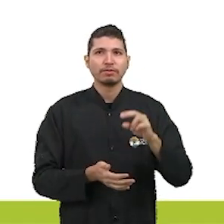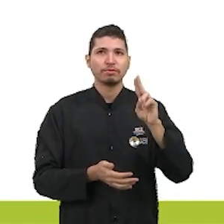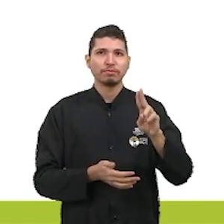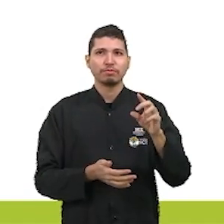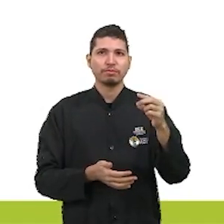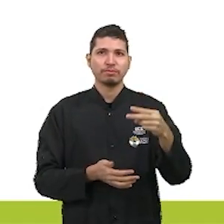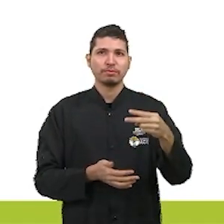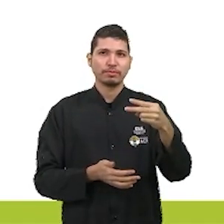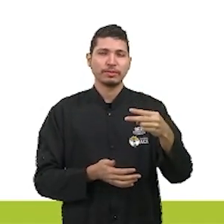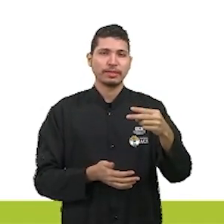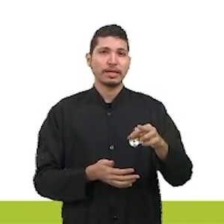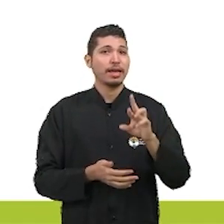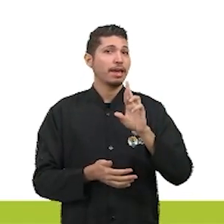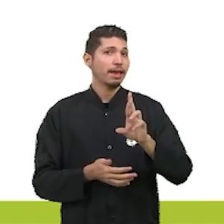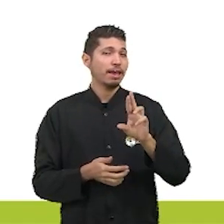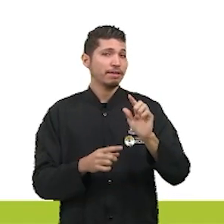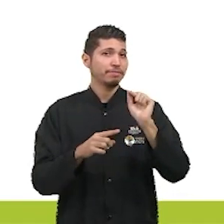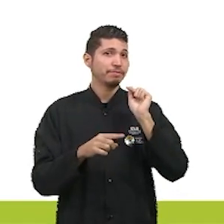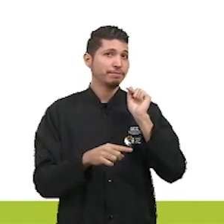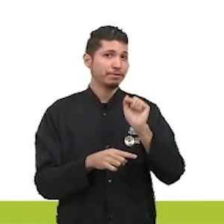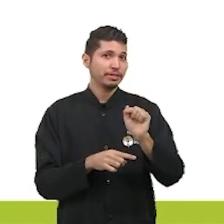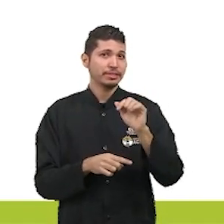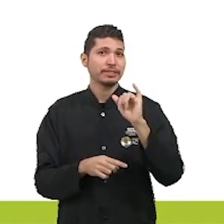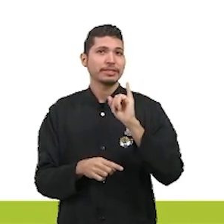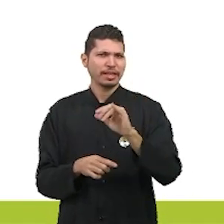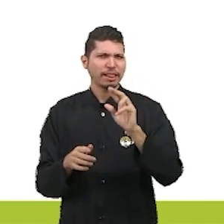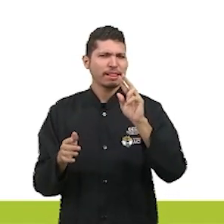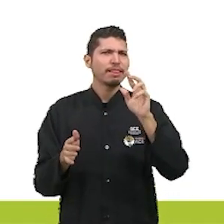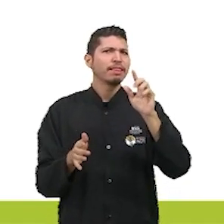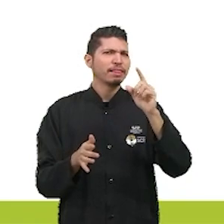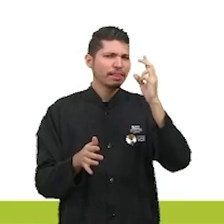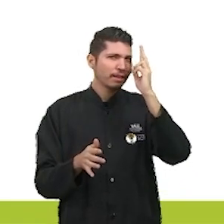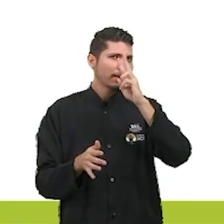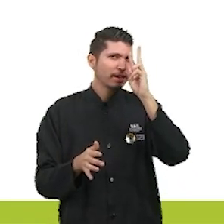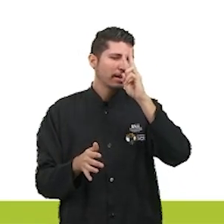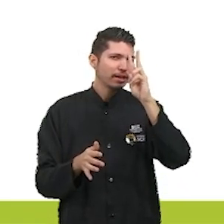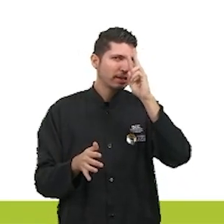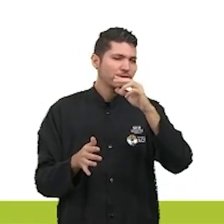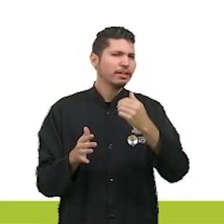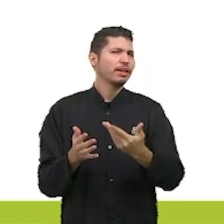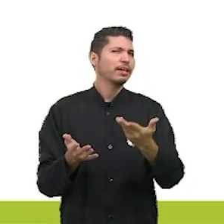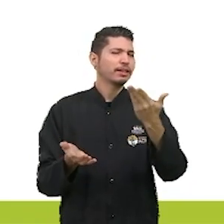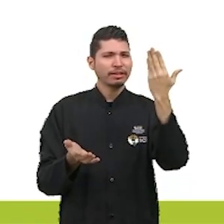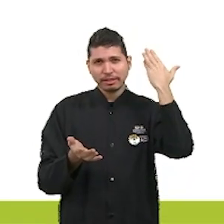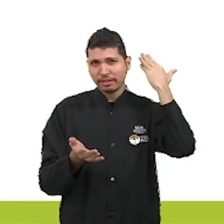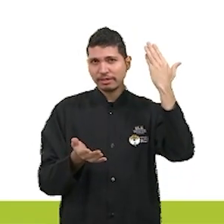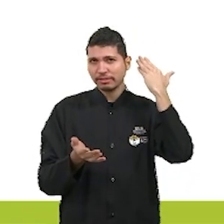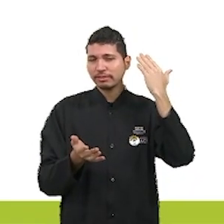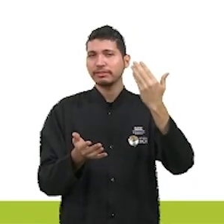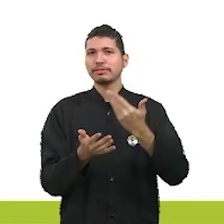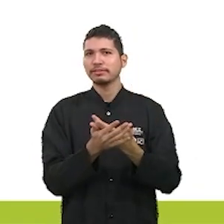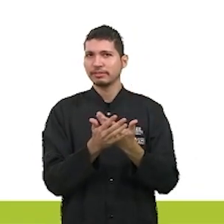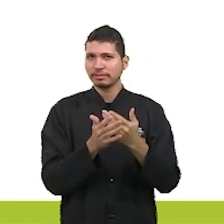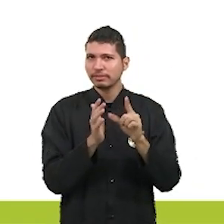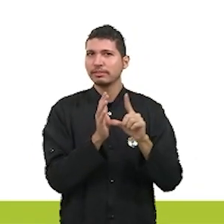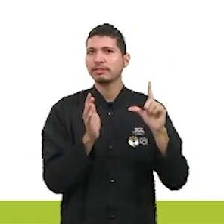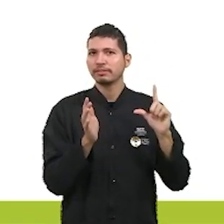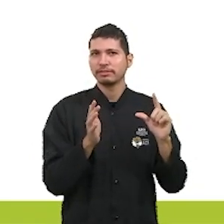R vezes I, que é o URI. Lembra lá da primeira lei de Ohm, lá no começo das aulas, que a gente já viu? Então,